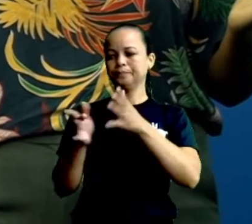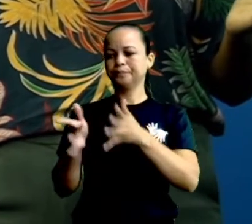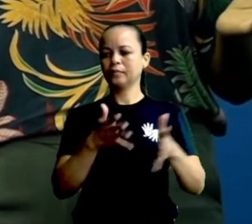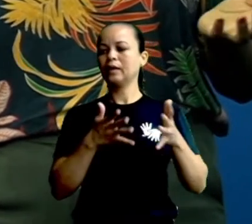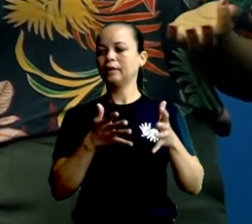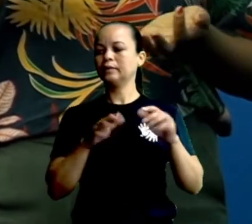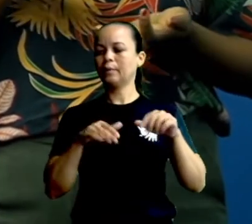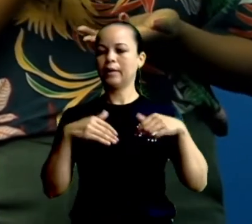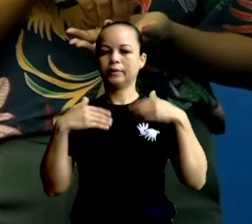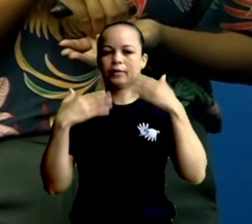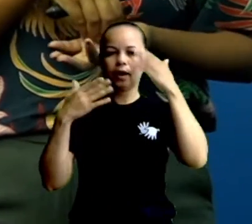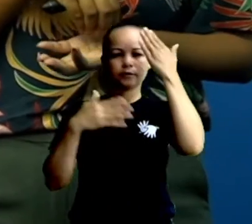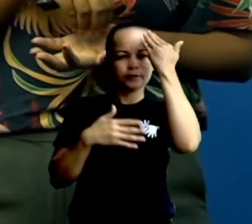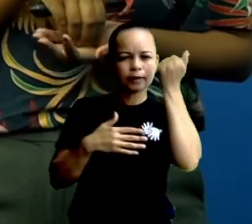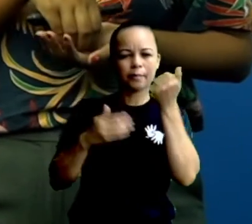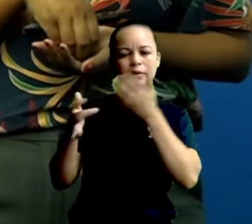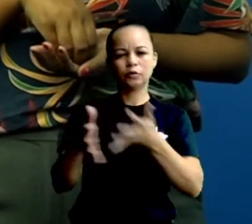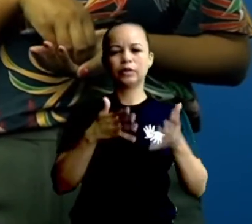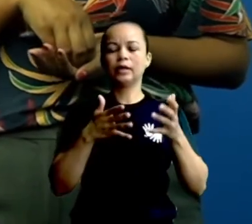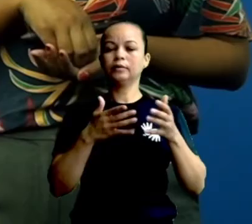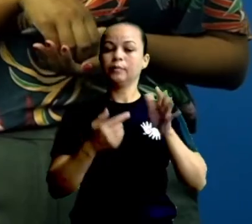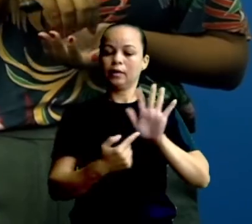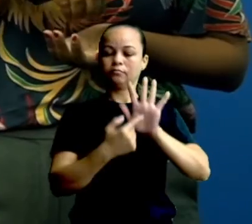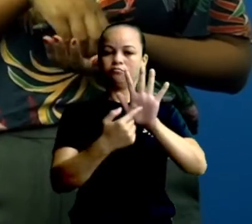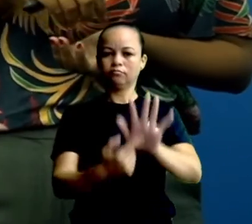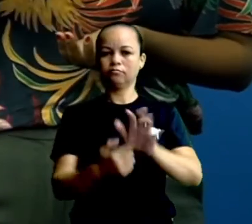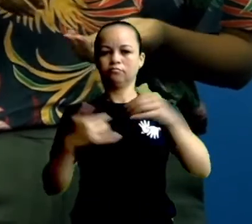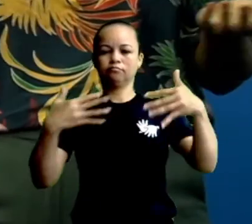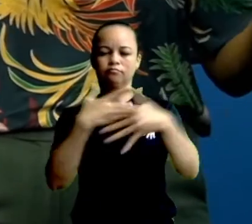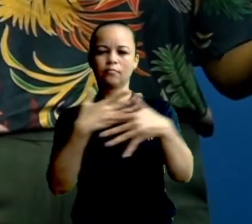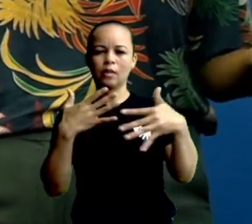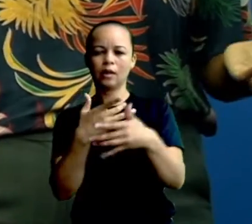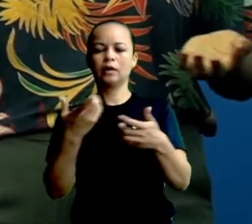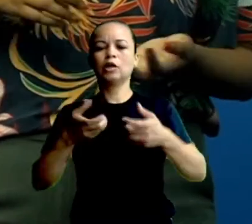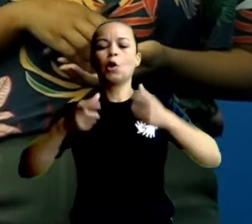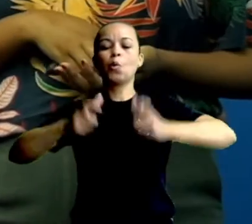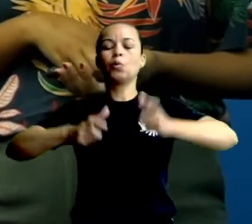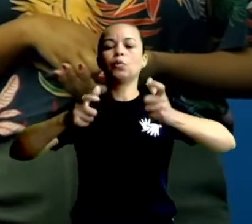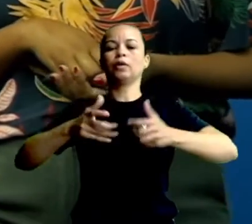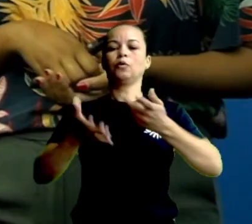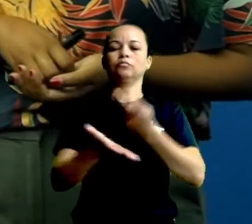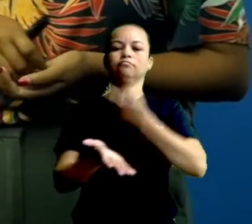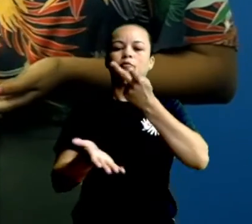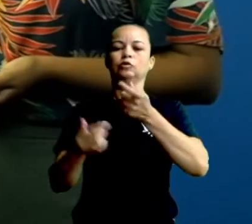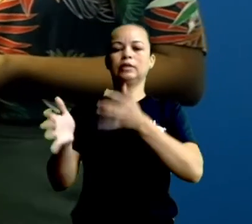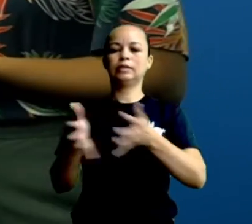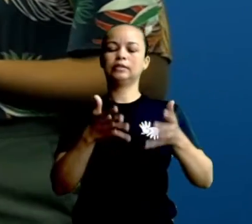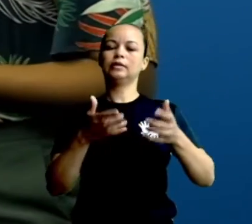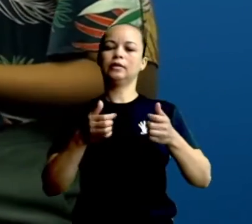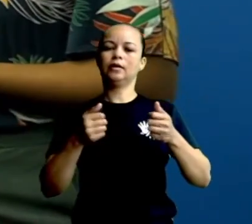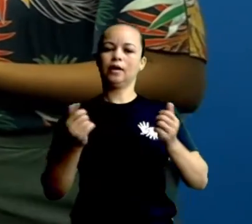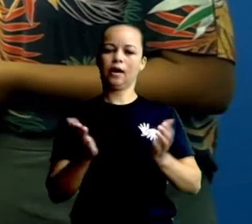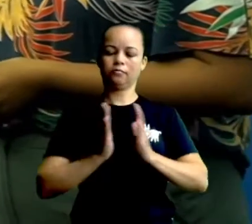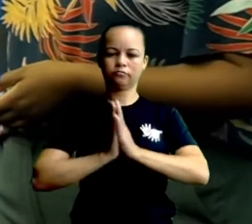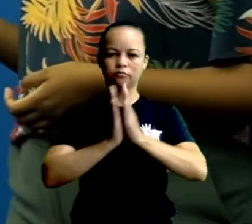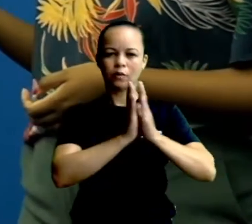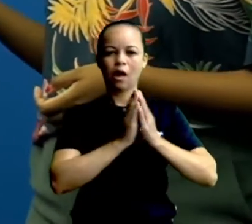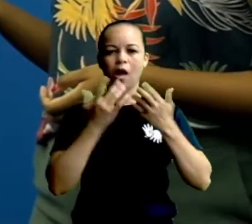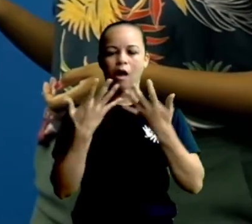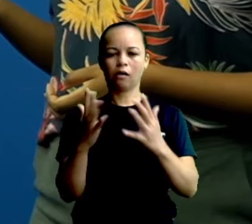na terra, era um lugar de destaque nas cidades e também um lugar onde aconteciam as cerimônias.